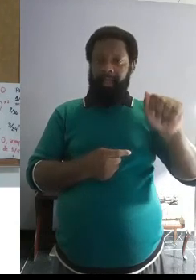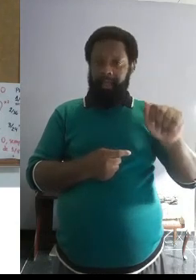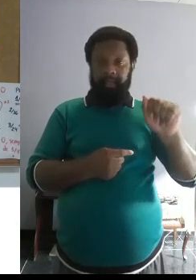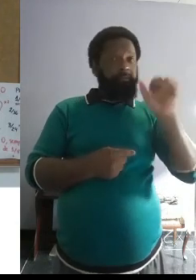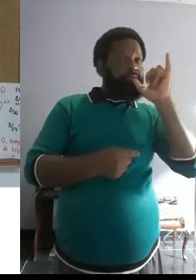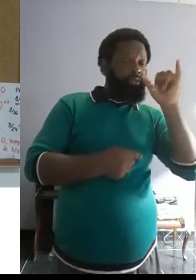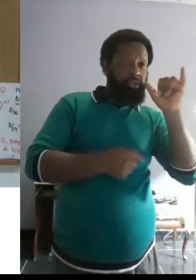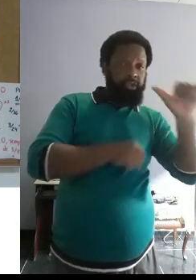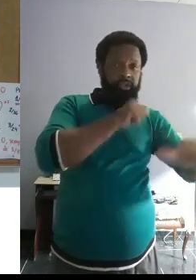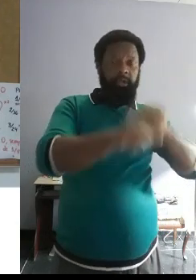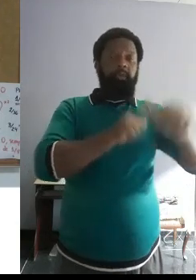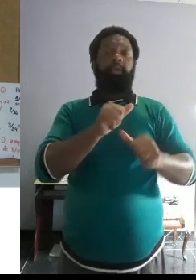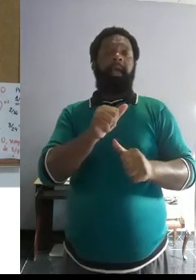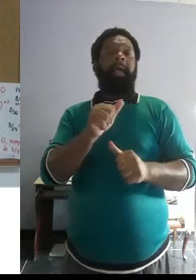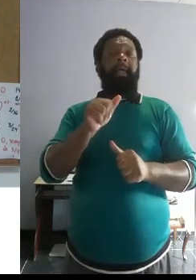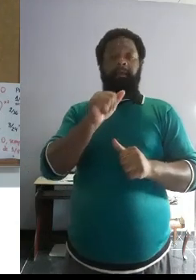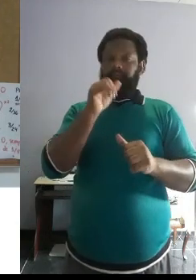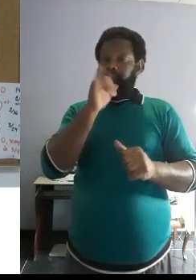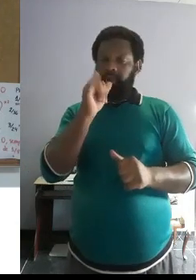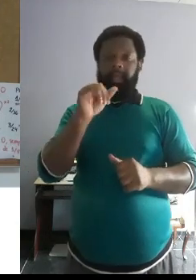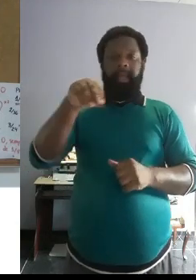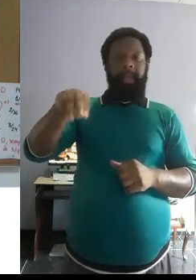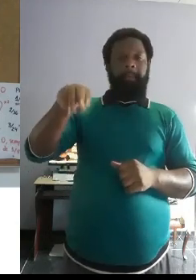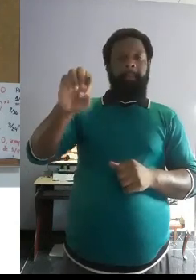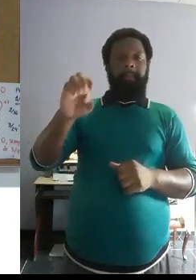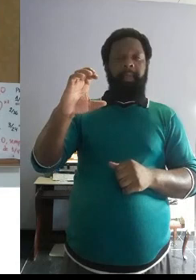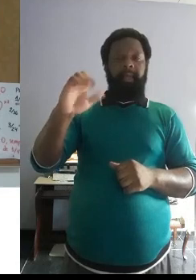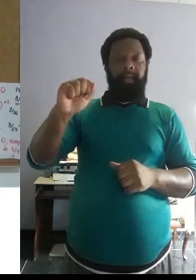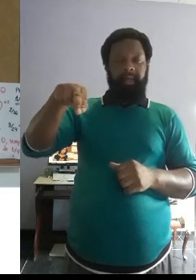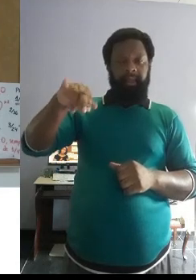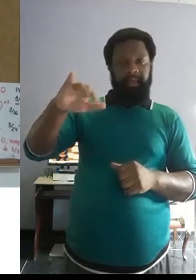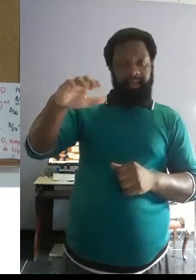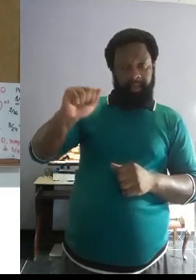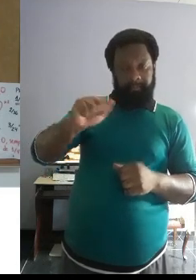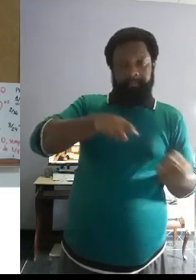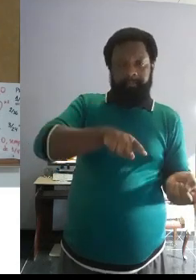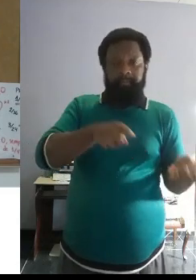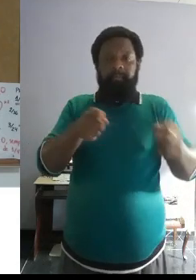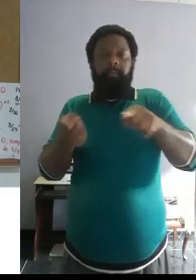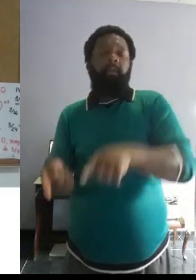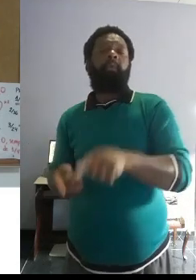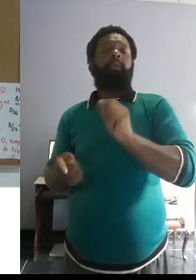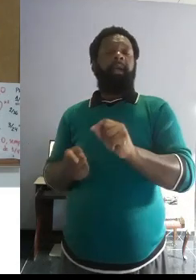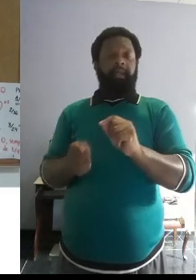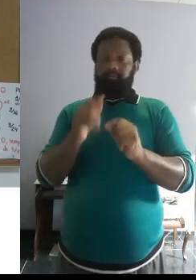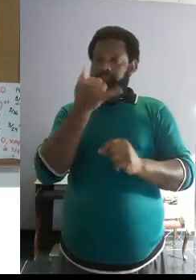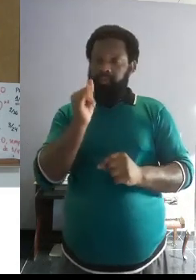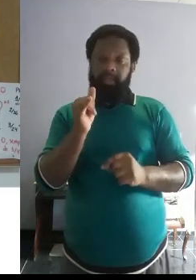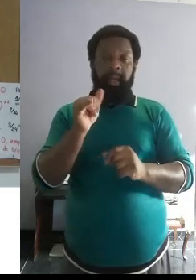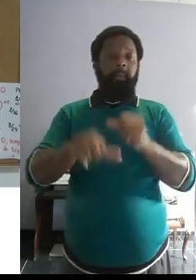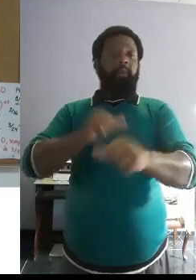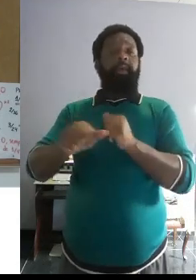se transformou em energia mecânica associada à movimentação da turbina. E depois, por último, essa energia mecânica